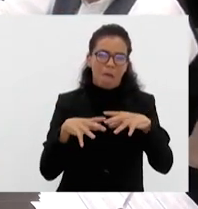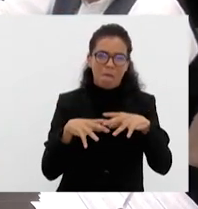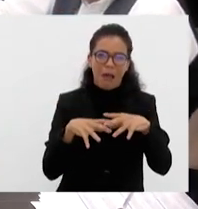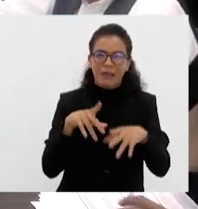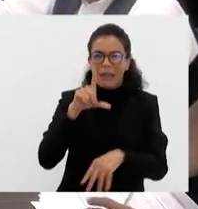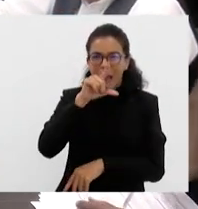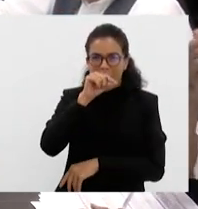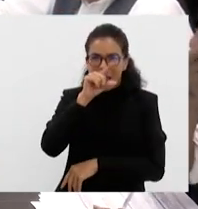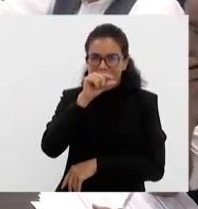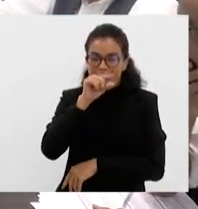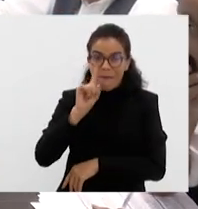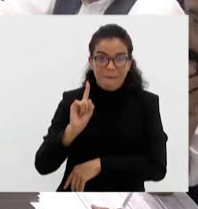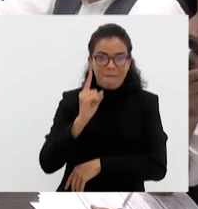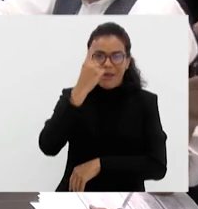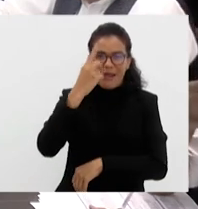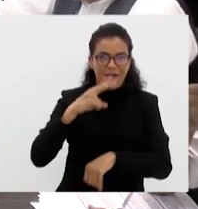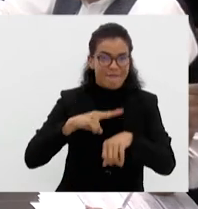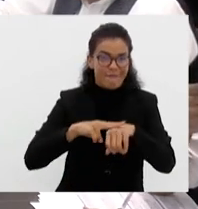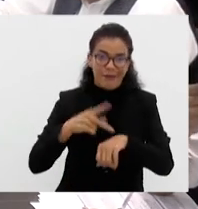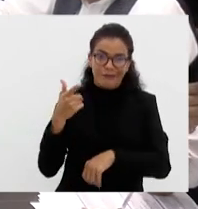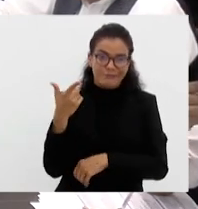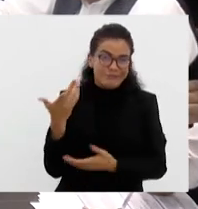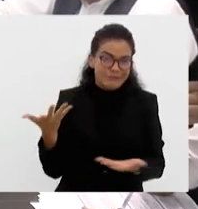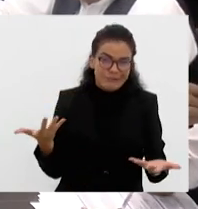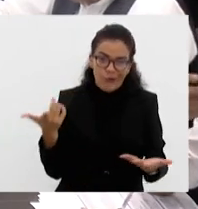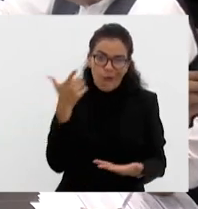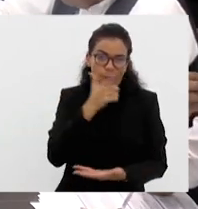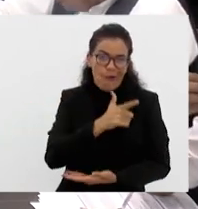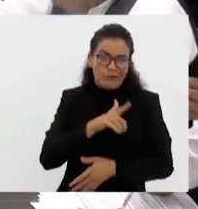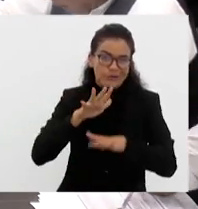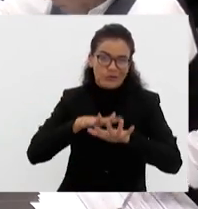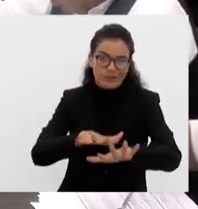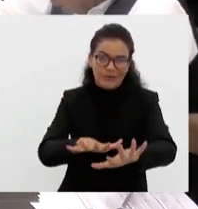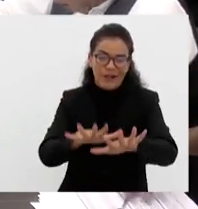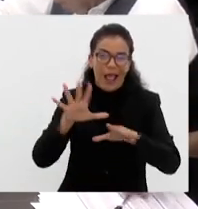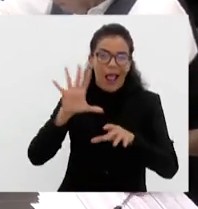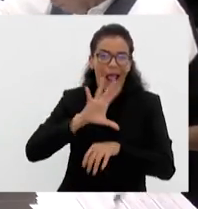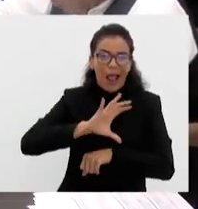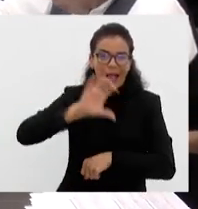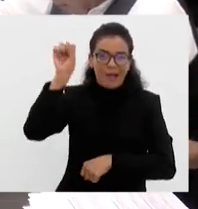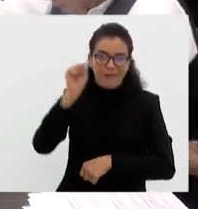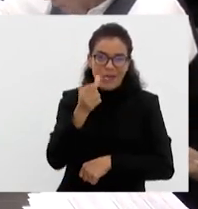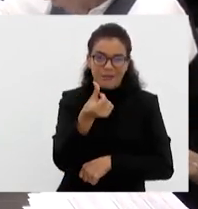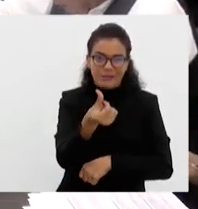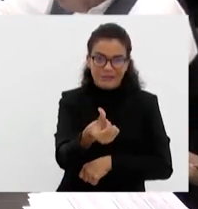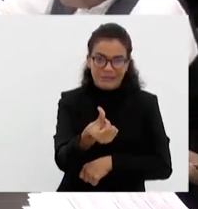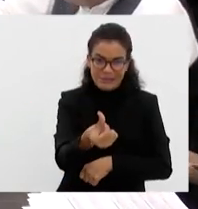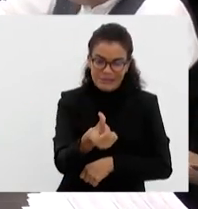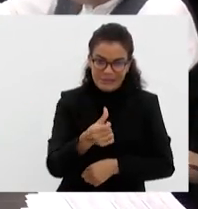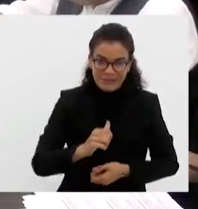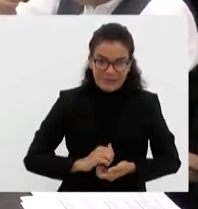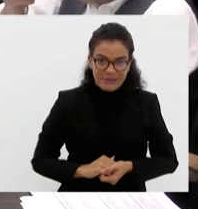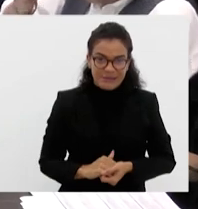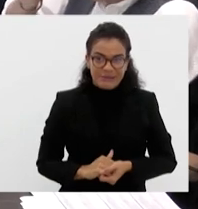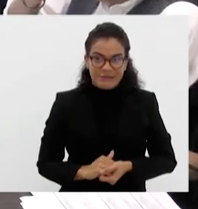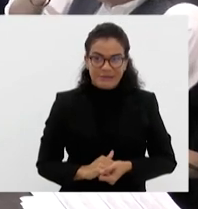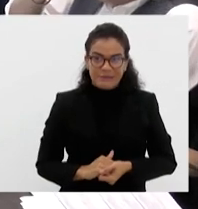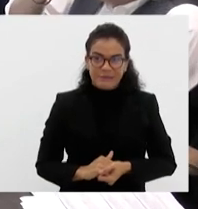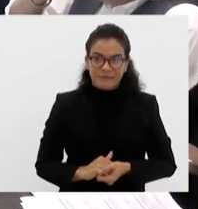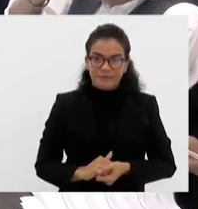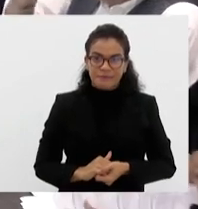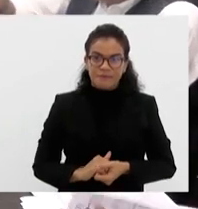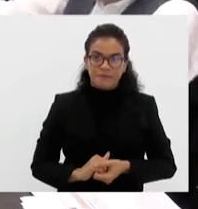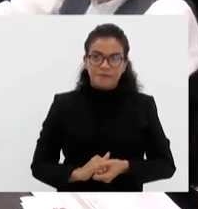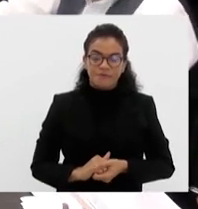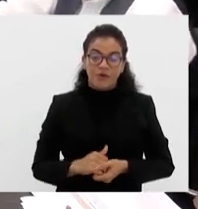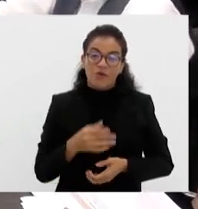e pela primeira vez ela não teve entre as seis. A gente vai ver quem é o pé frio da história, né? Eu